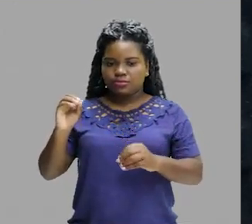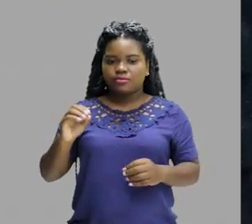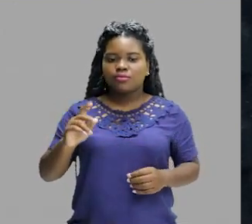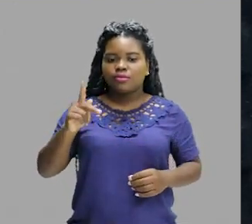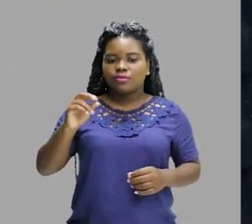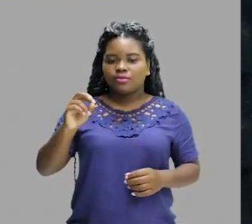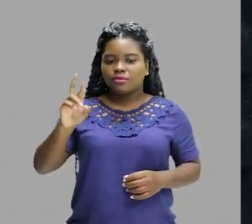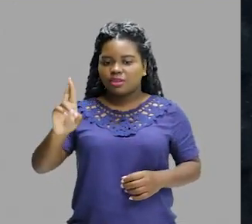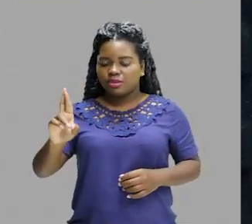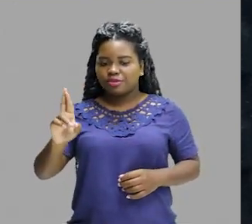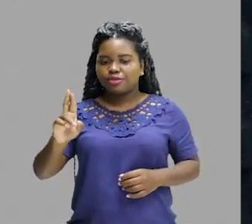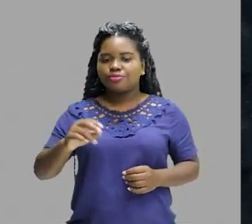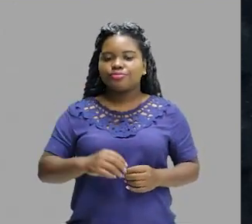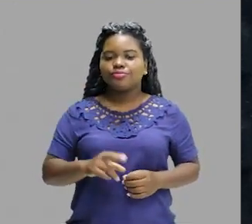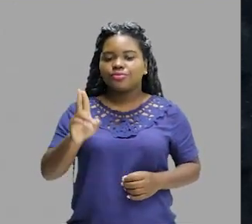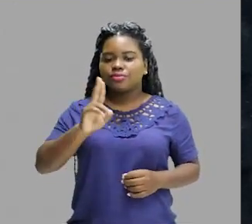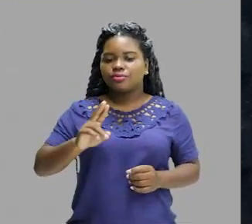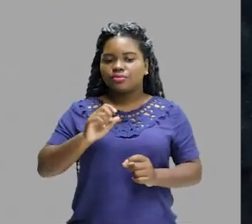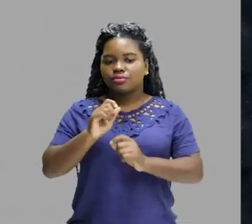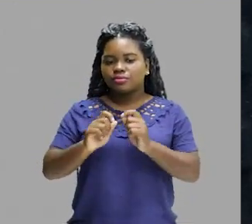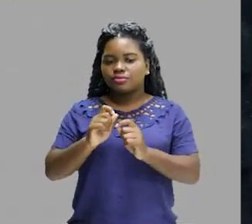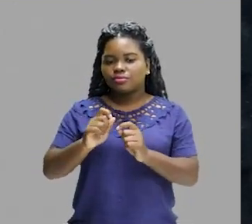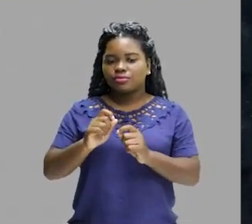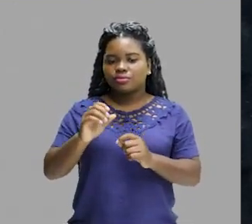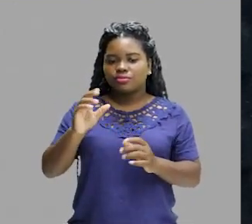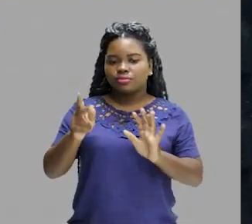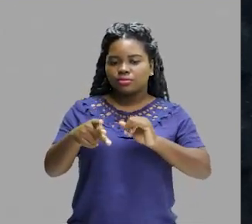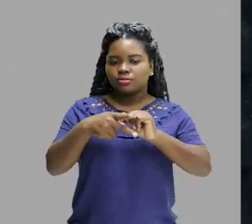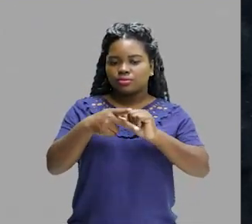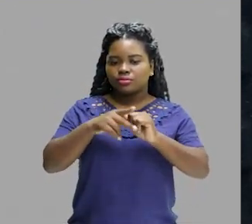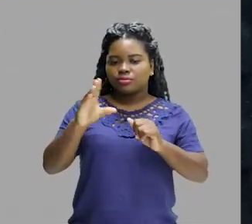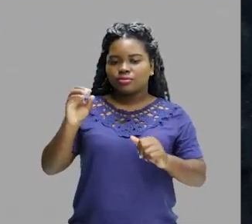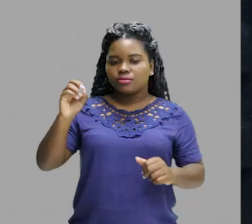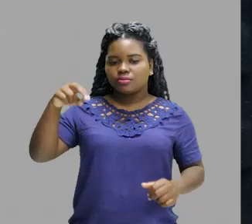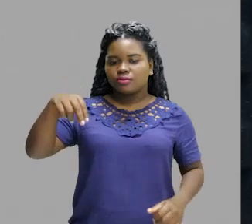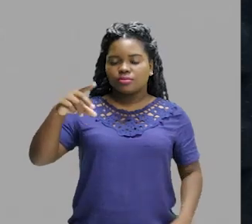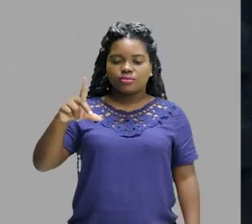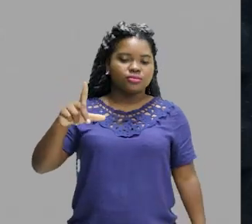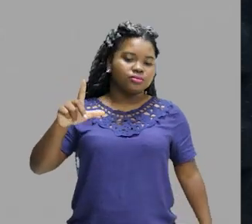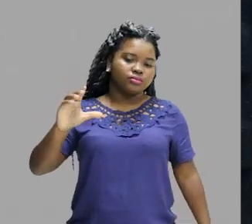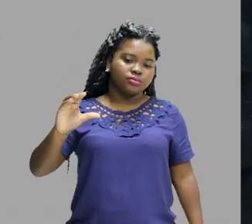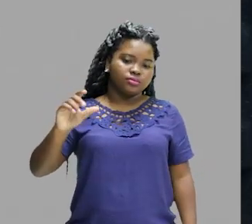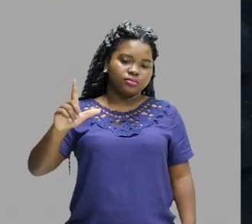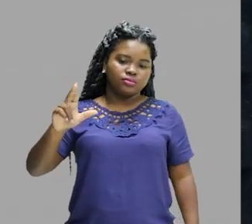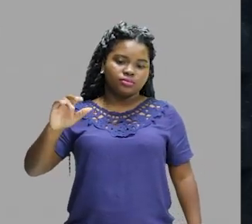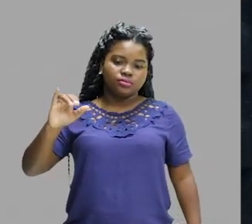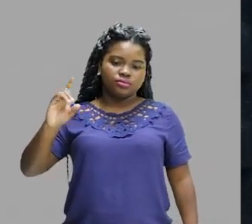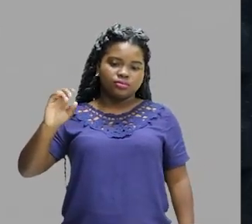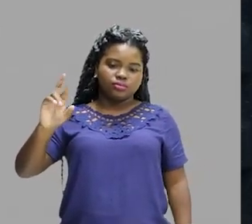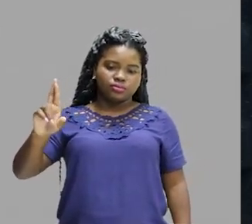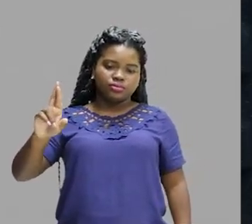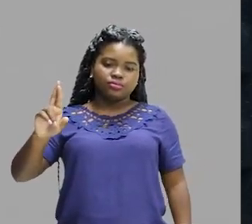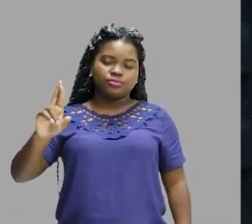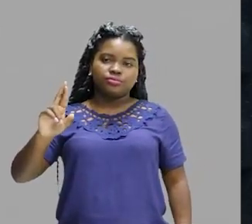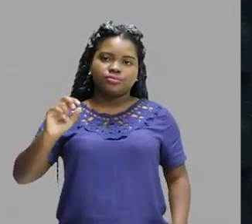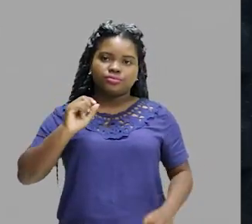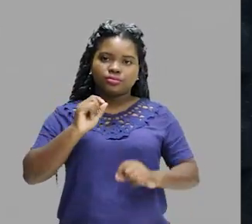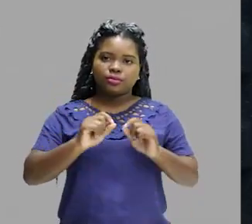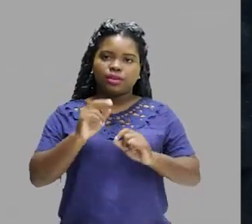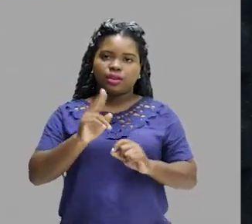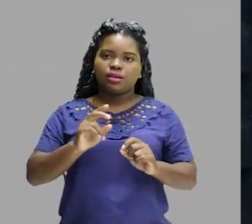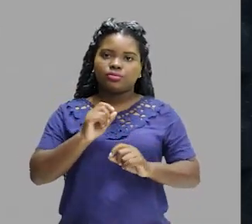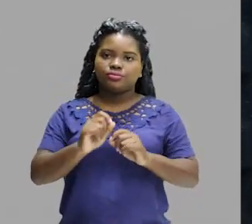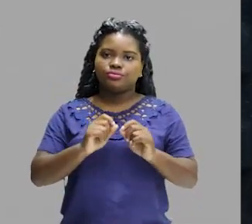por e utilizo o verbo concluir, tá? Que termina com IR e eu uso aquela regrinha de